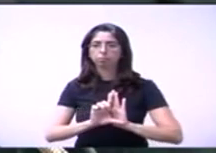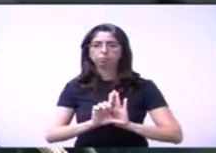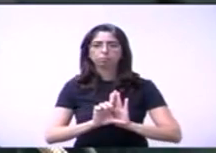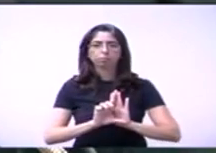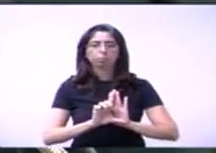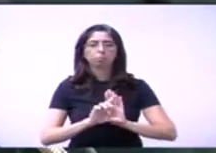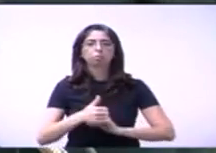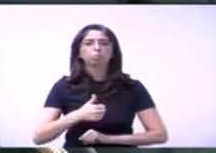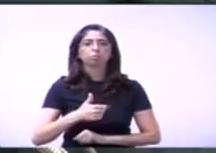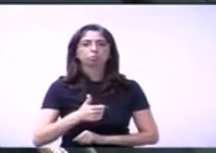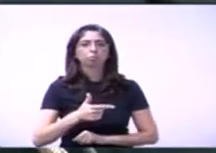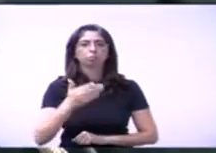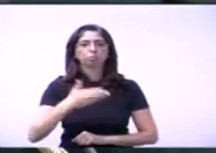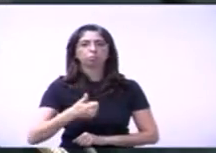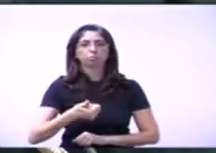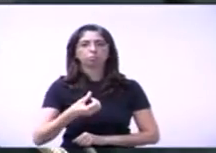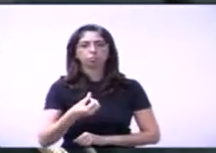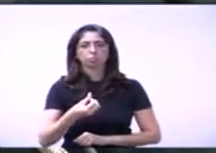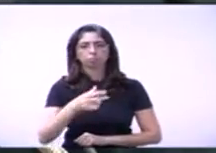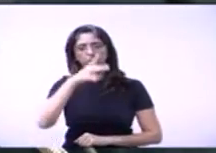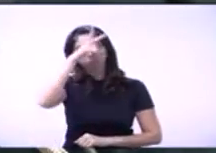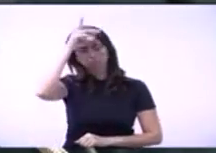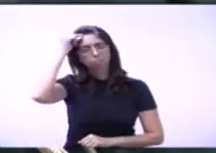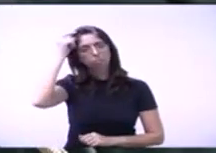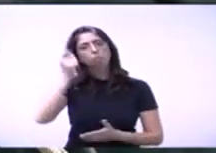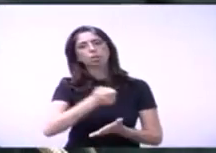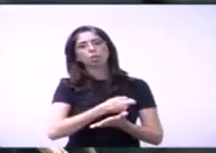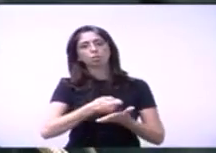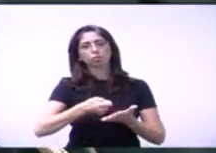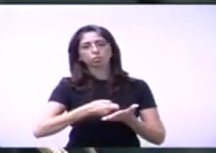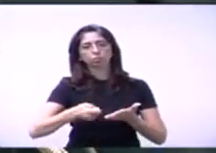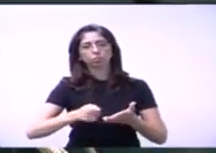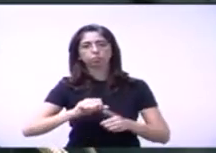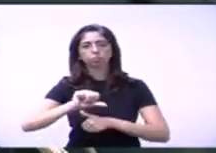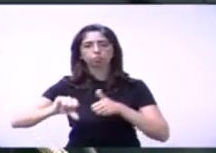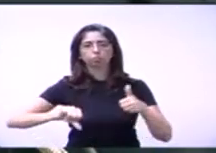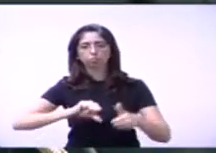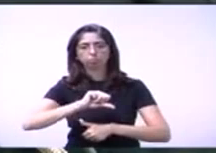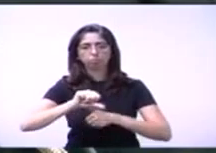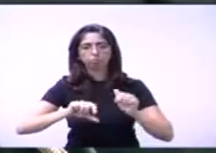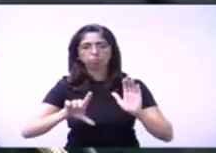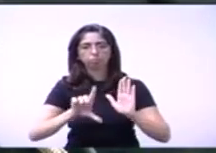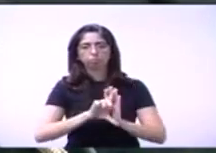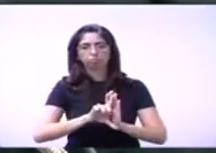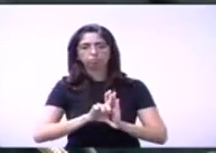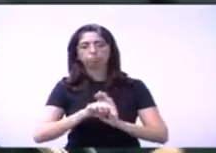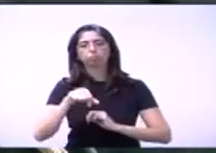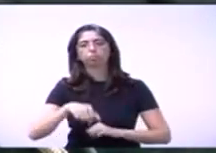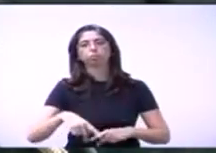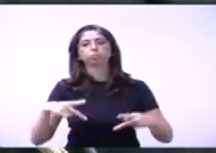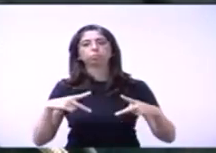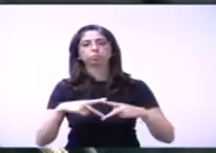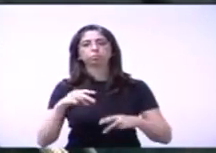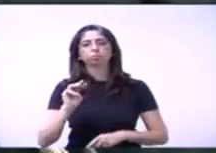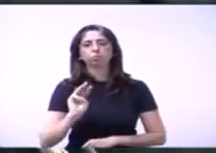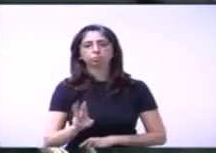12/16 do Executivo, que dá nova redação aos artigos 7º, 12 da Lei Municipal